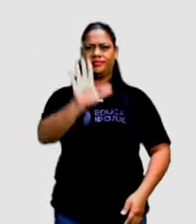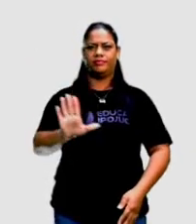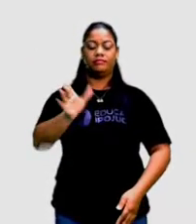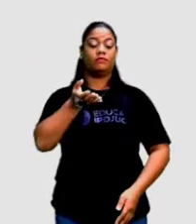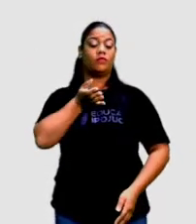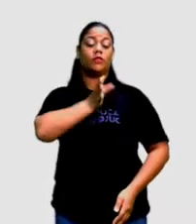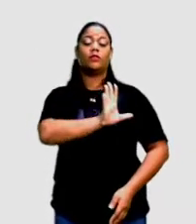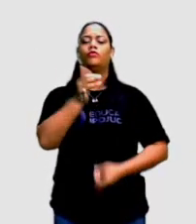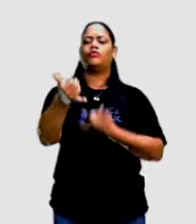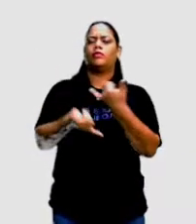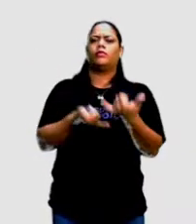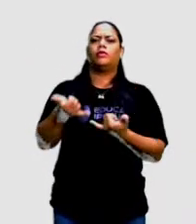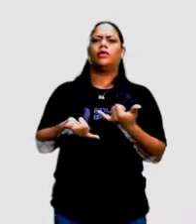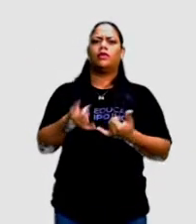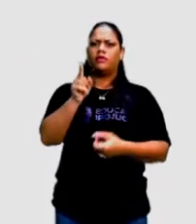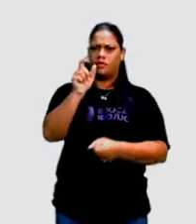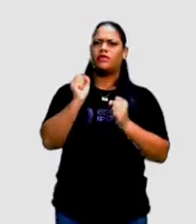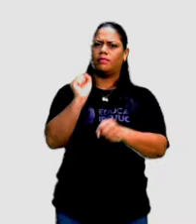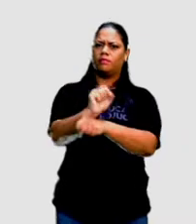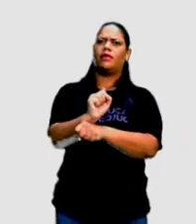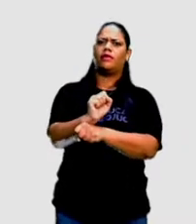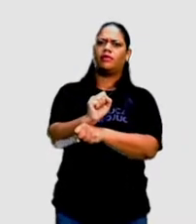gostei da brincadeira. Você pode parar?